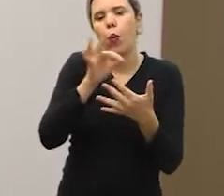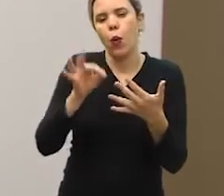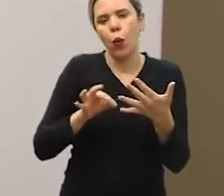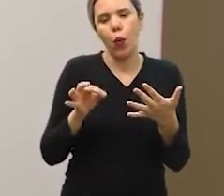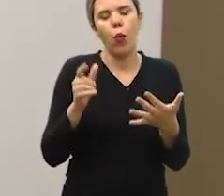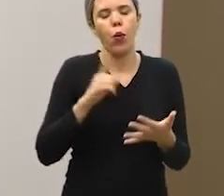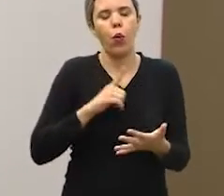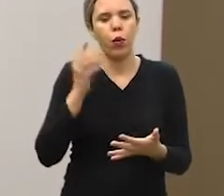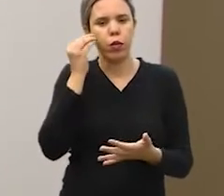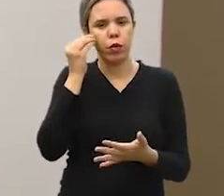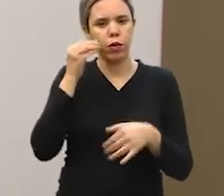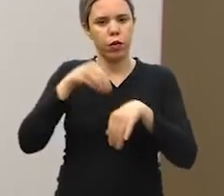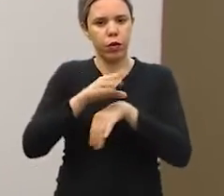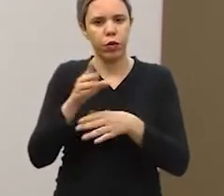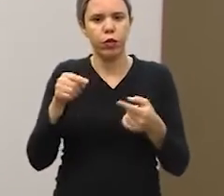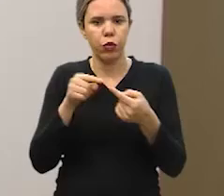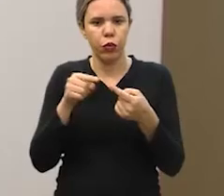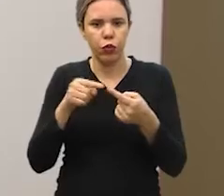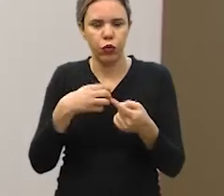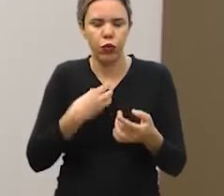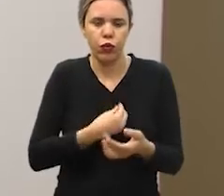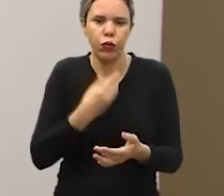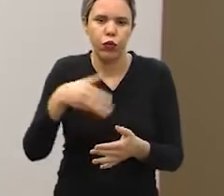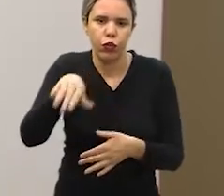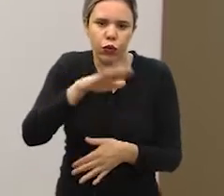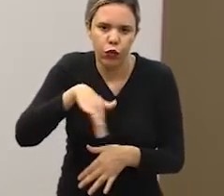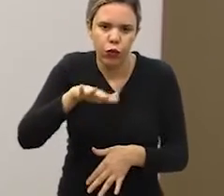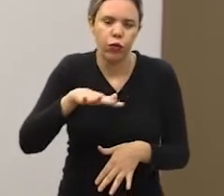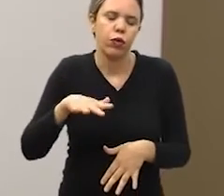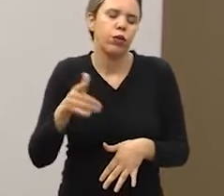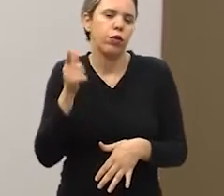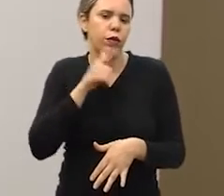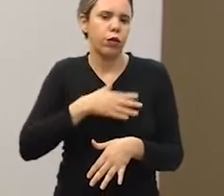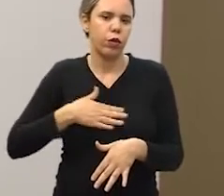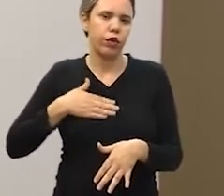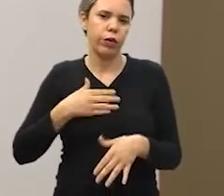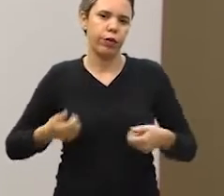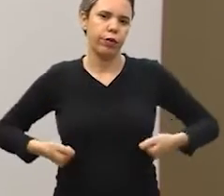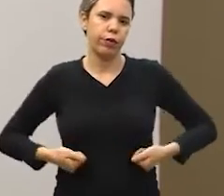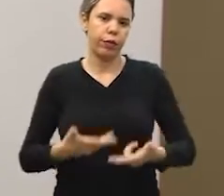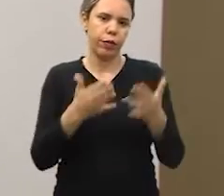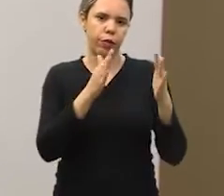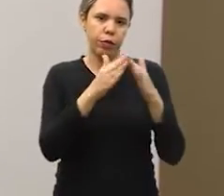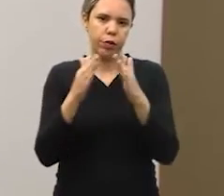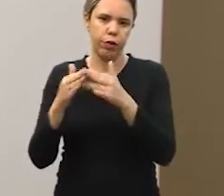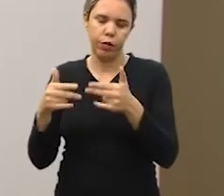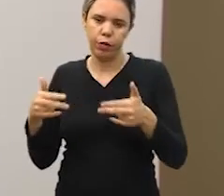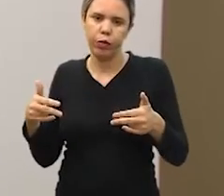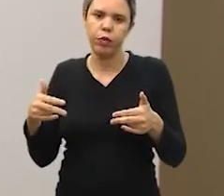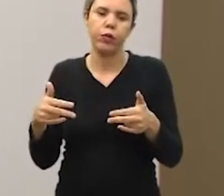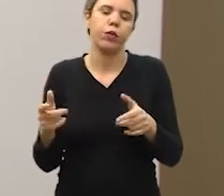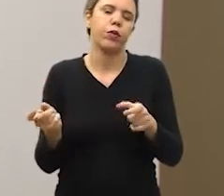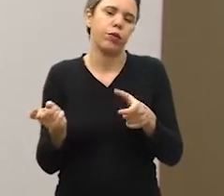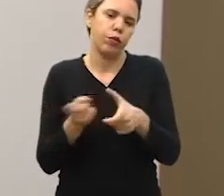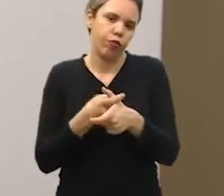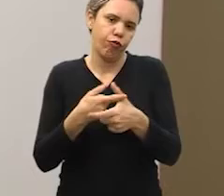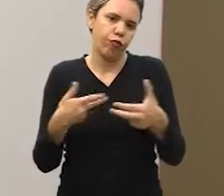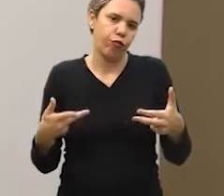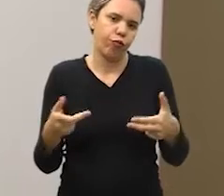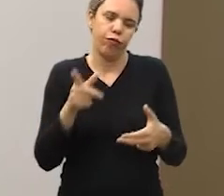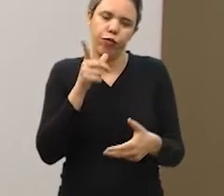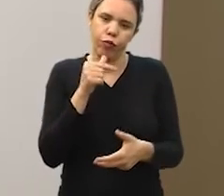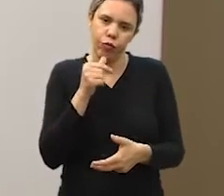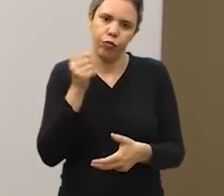objetivos e tentar encaixar o estilo de vida delas, que é relacionado a gastos com moradia, gastos com despesas